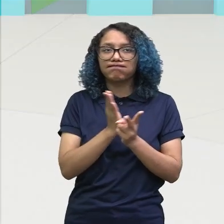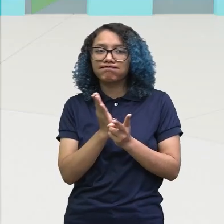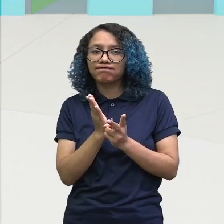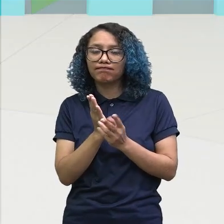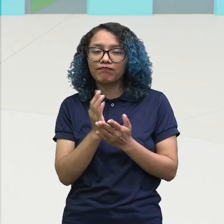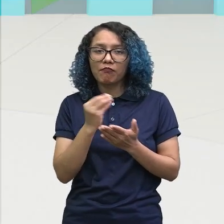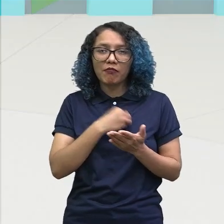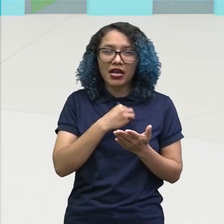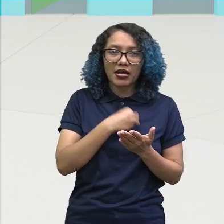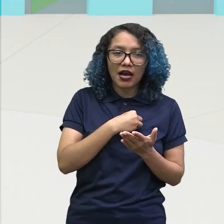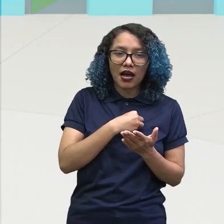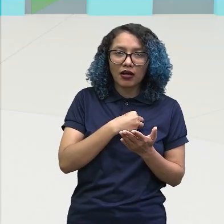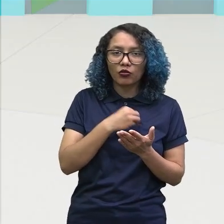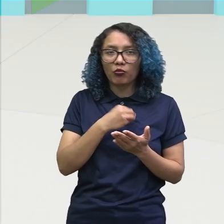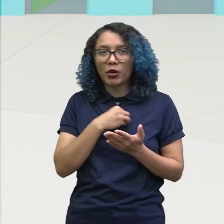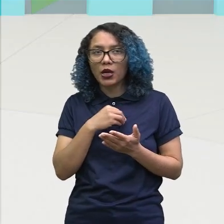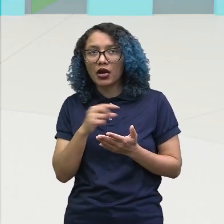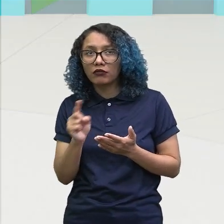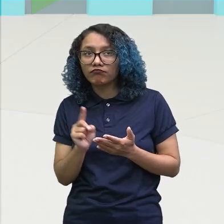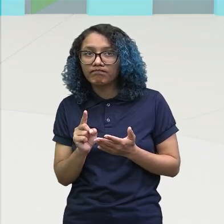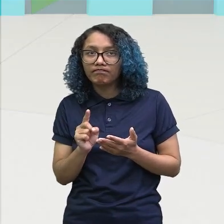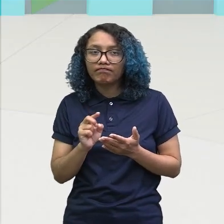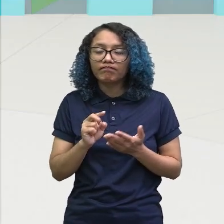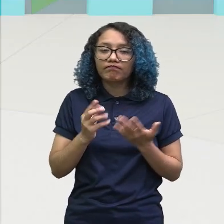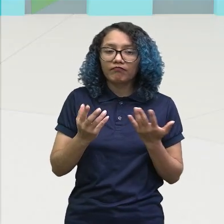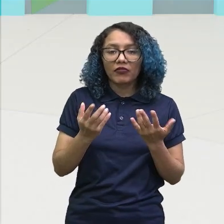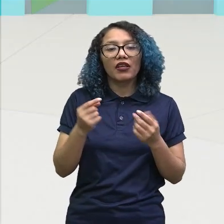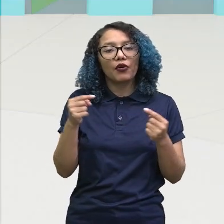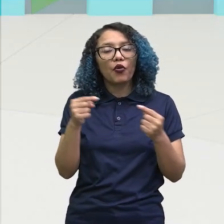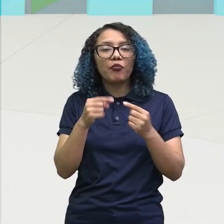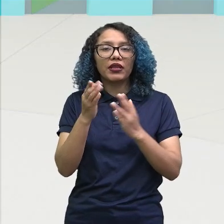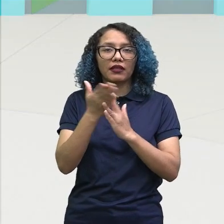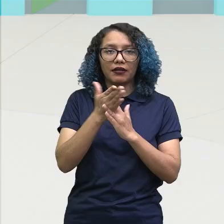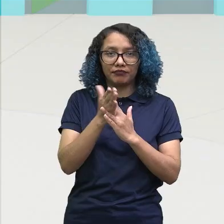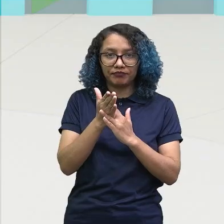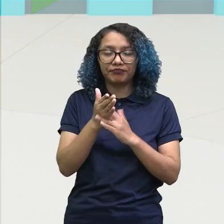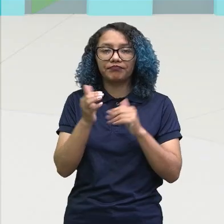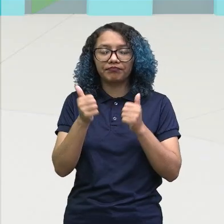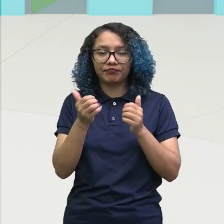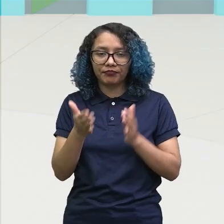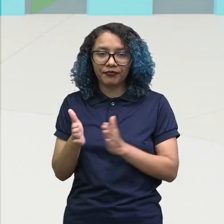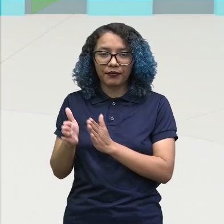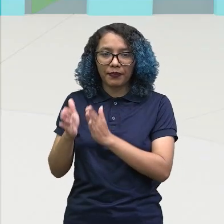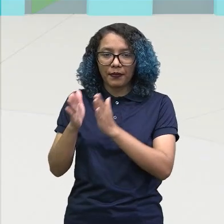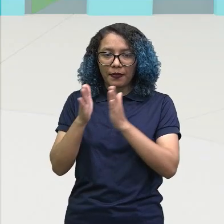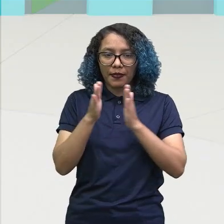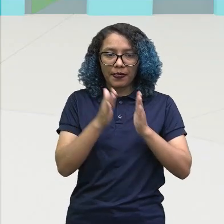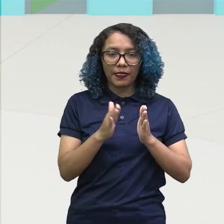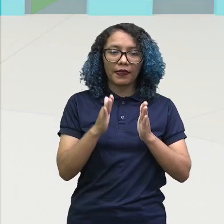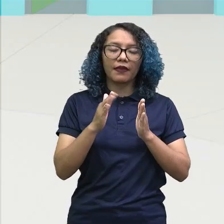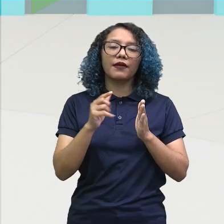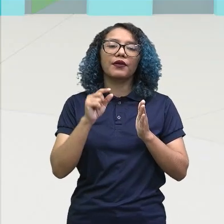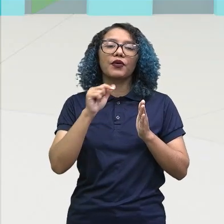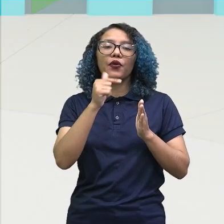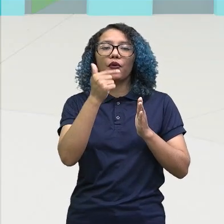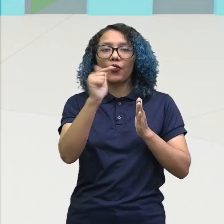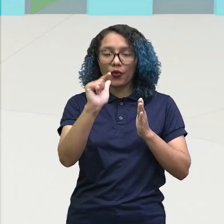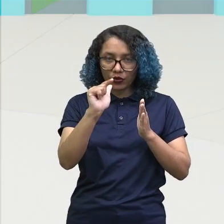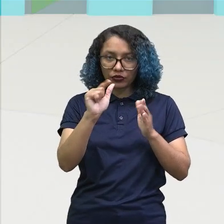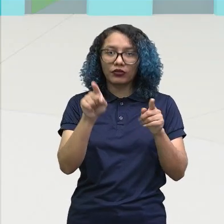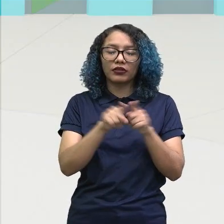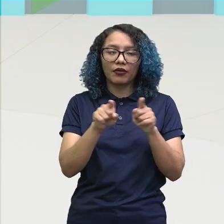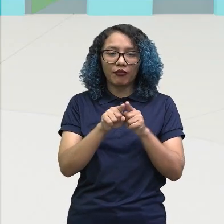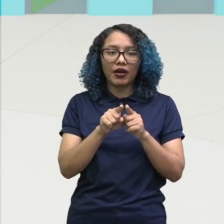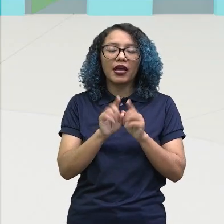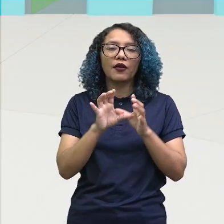o pecado e o não pecado. Então, nós vamos ter o Barroco. Depois, mais lá na frente, nós vamos ter outra escola